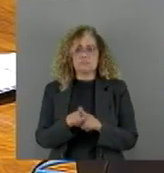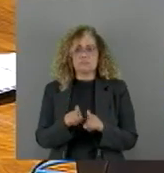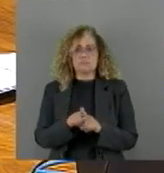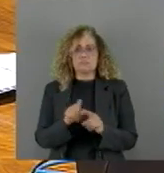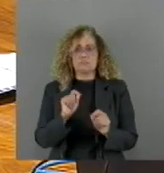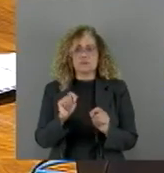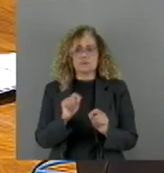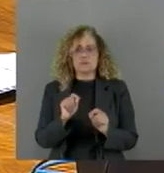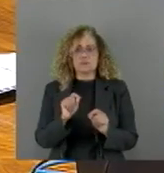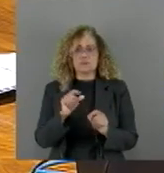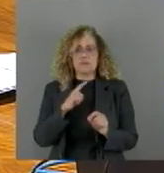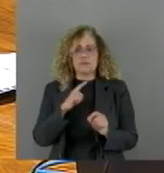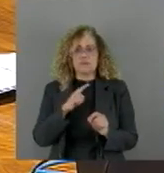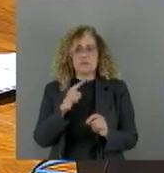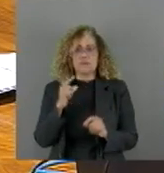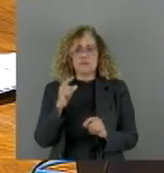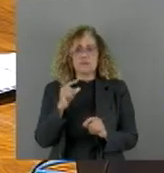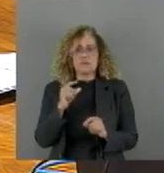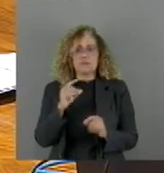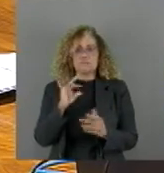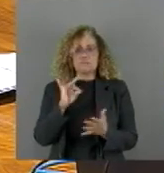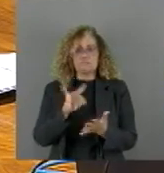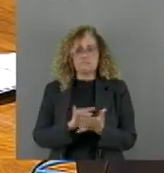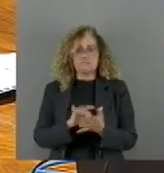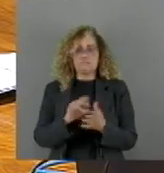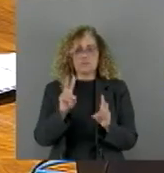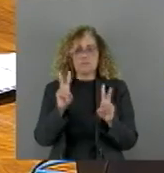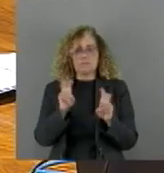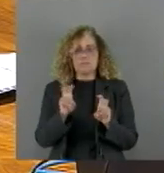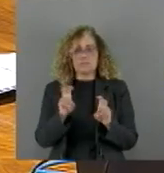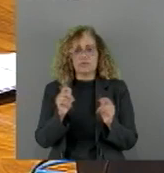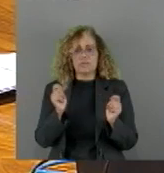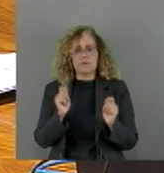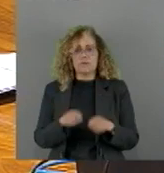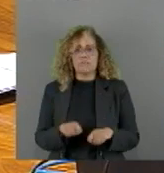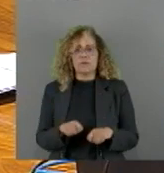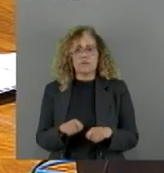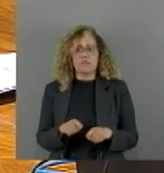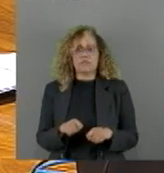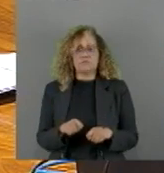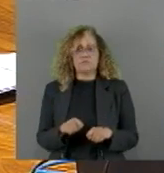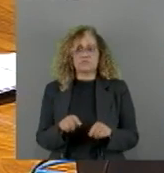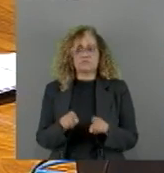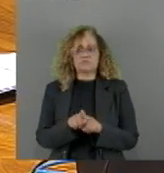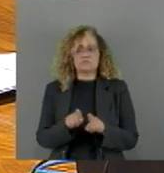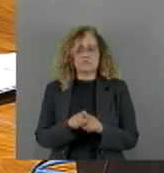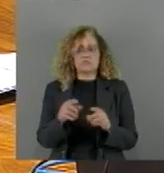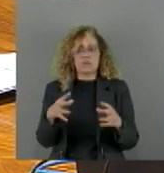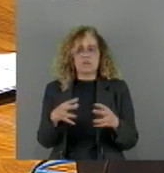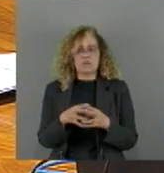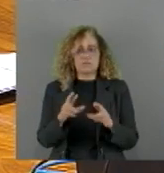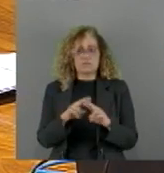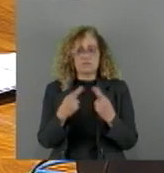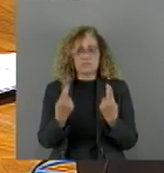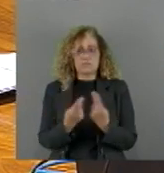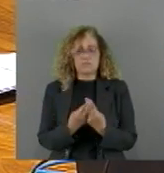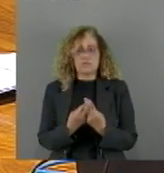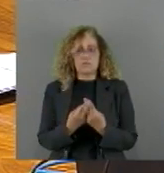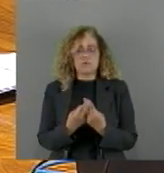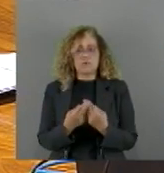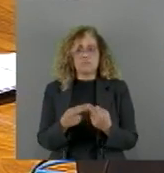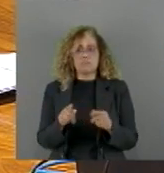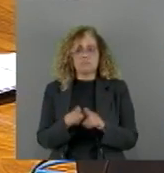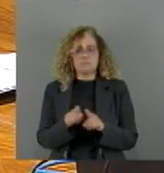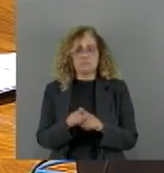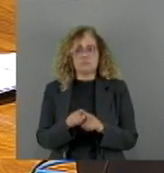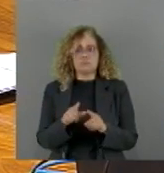caráter exclusivo do exame da matéria, compete subsidiariamente a esse colegiado, em substituição à Comissão de